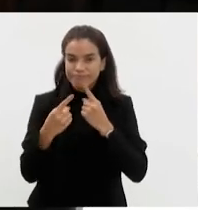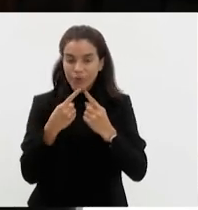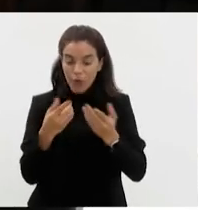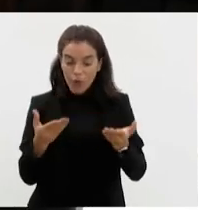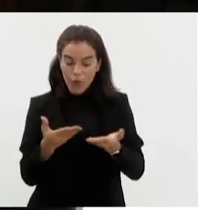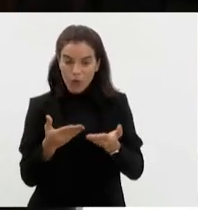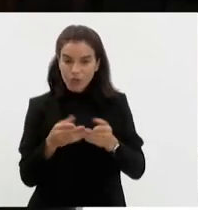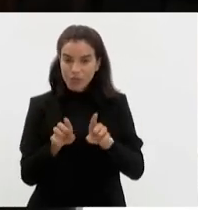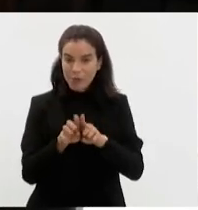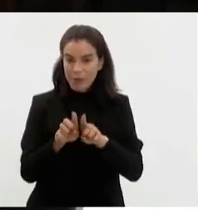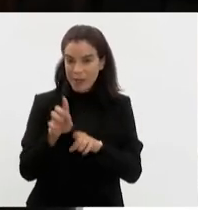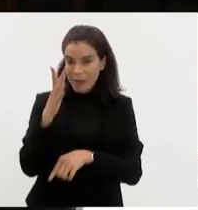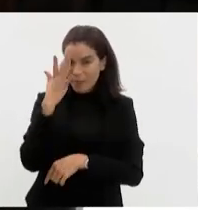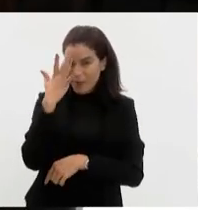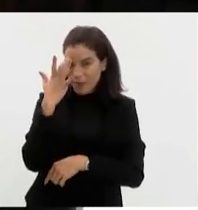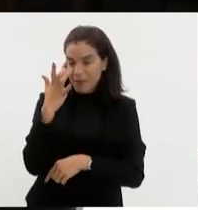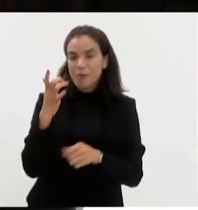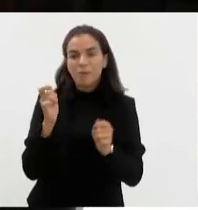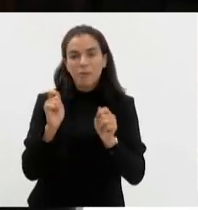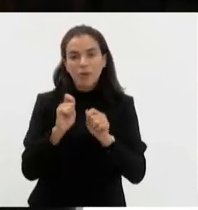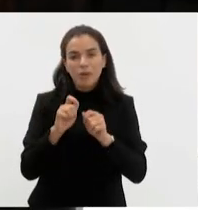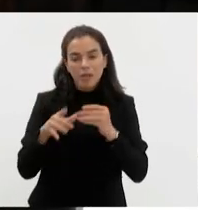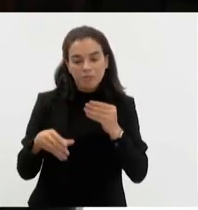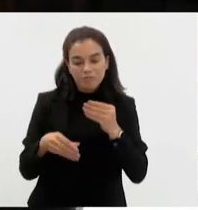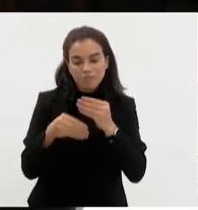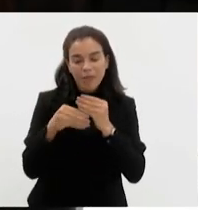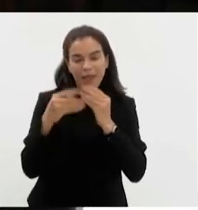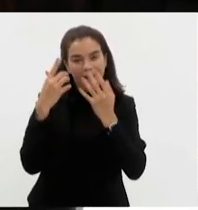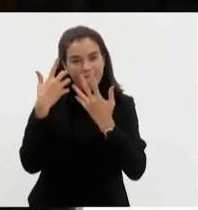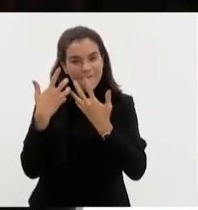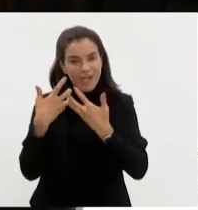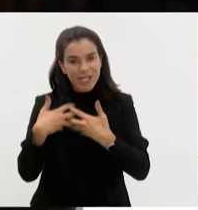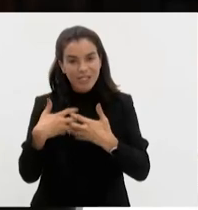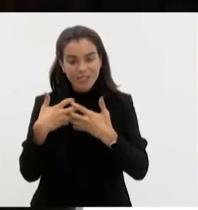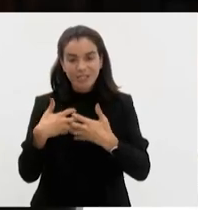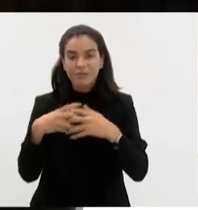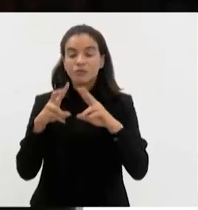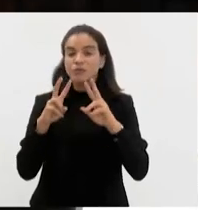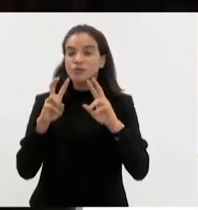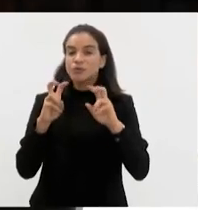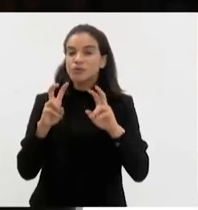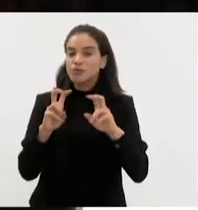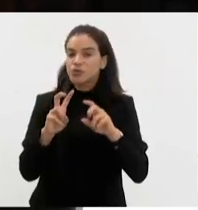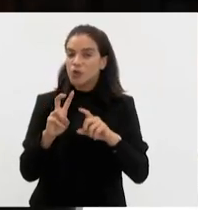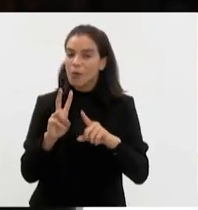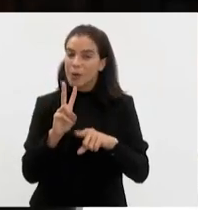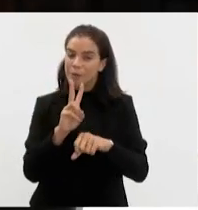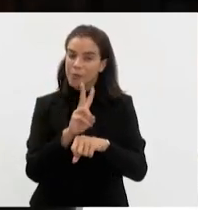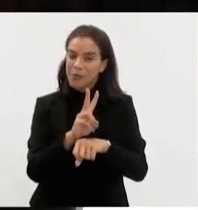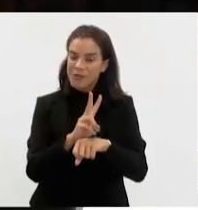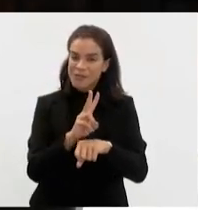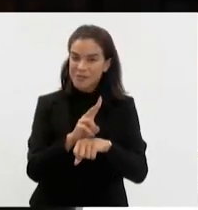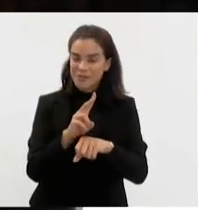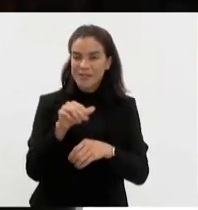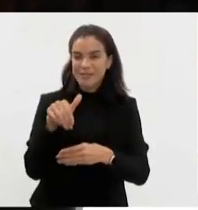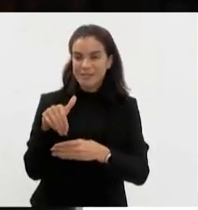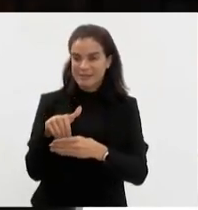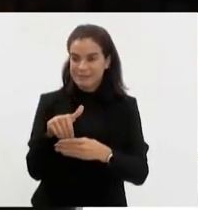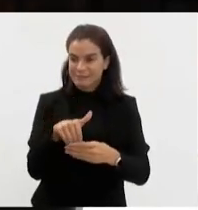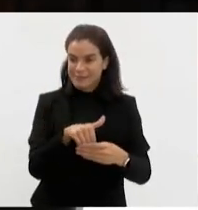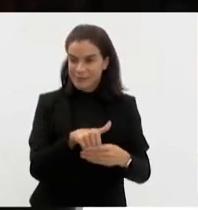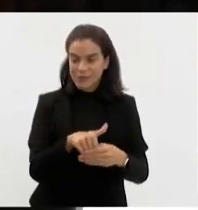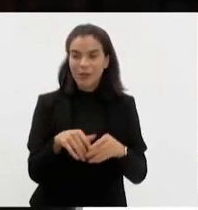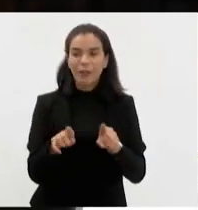amanhã poderemos fazer importantes reflexões sobre a integridade das eleições e principalmente nos